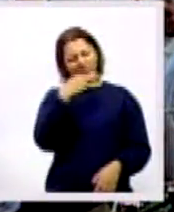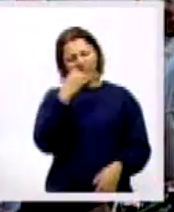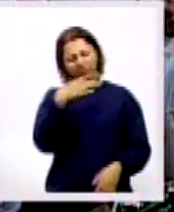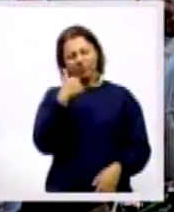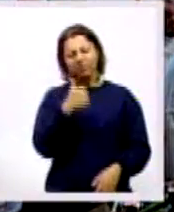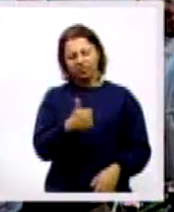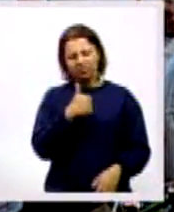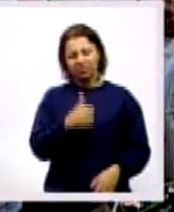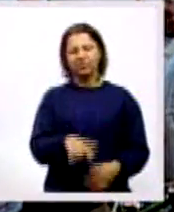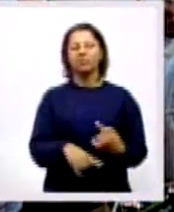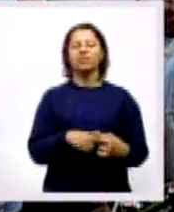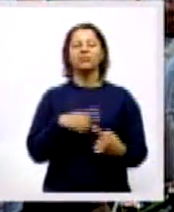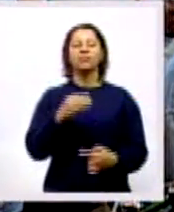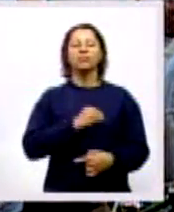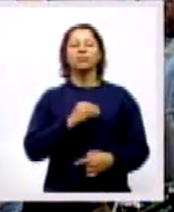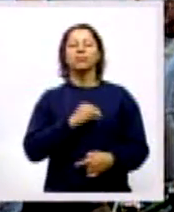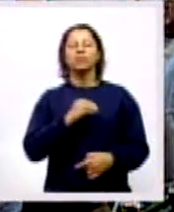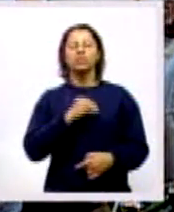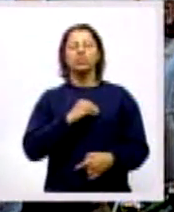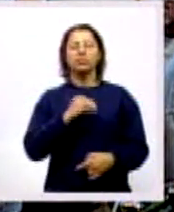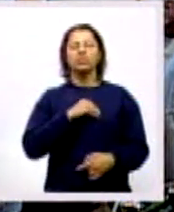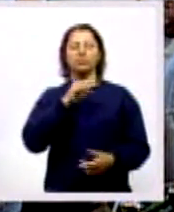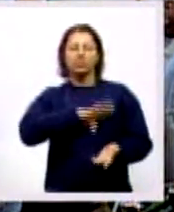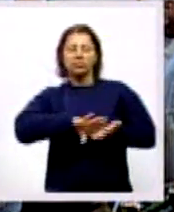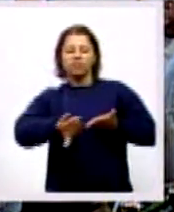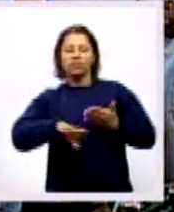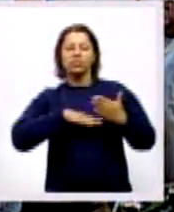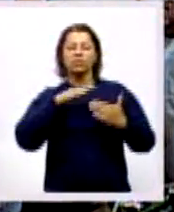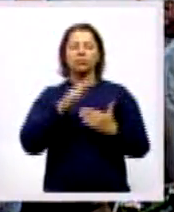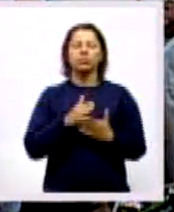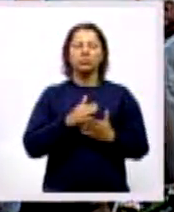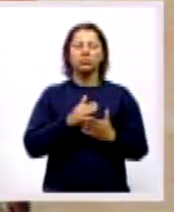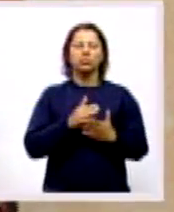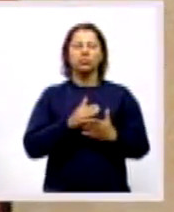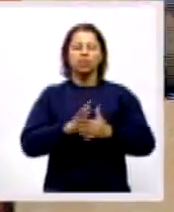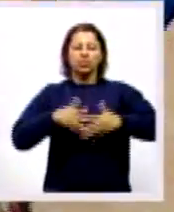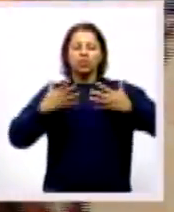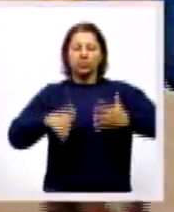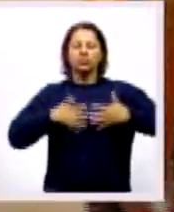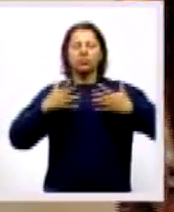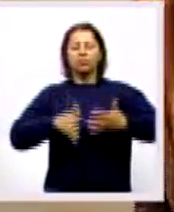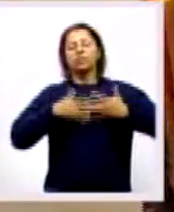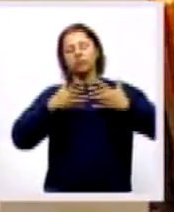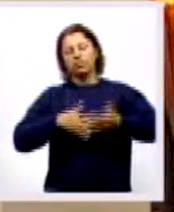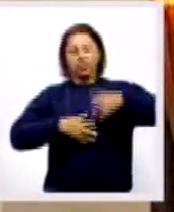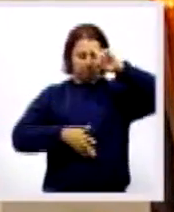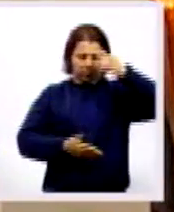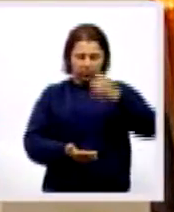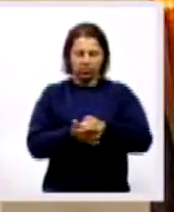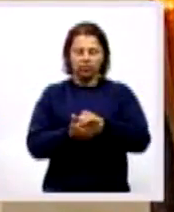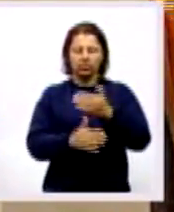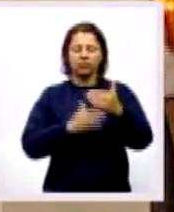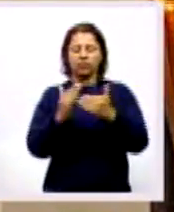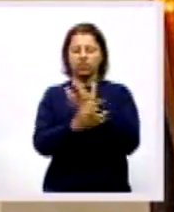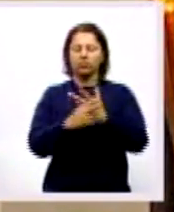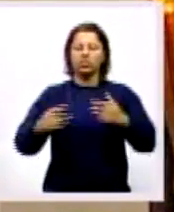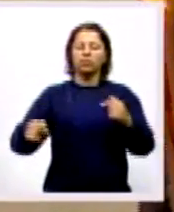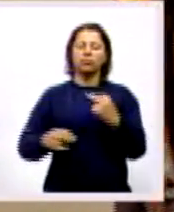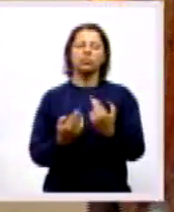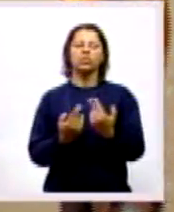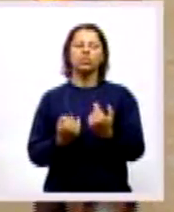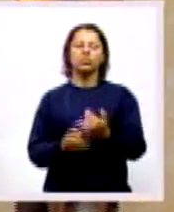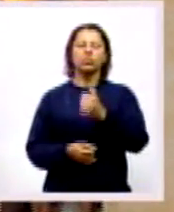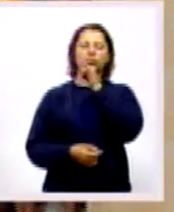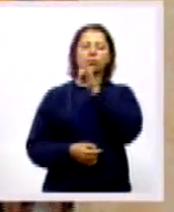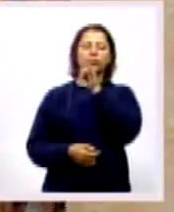A vida pagã é uma vida que vai retirando da gente justamente toda e qualquer disposição para qualquer coisa. É aquela velha história que você